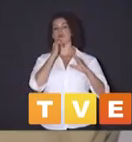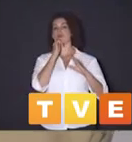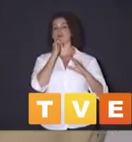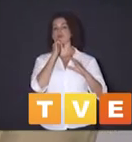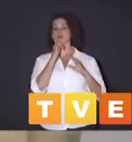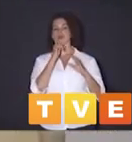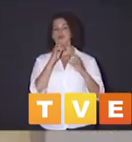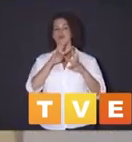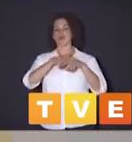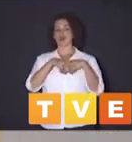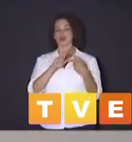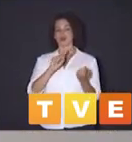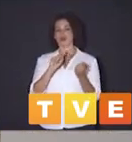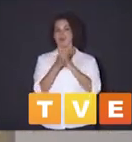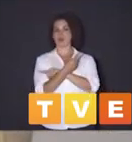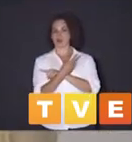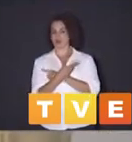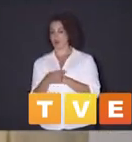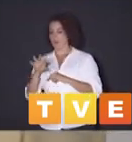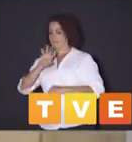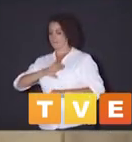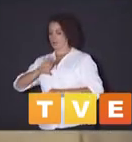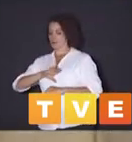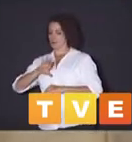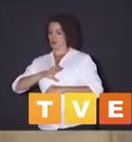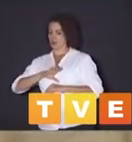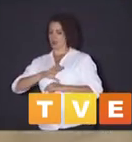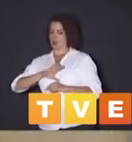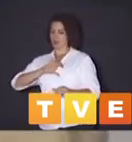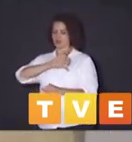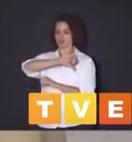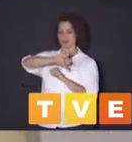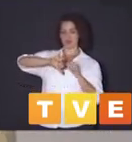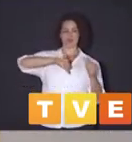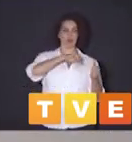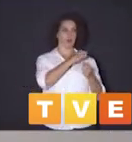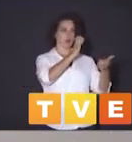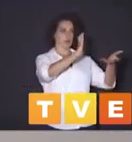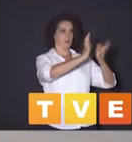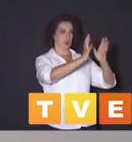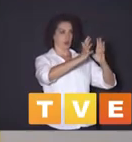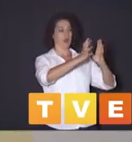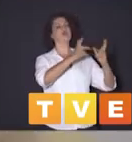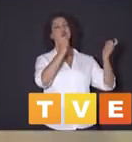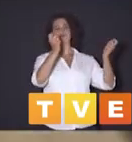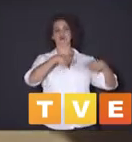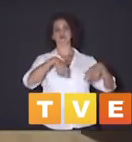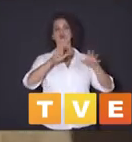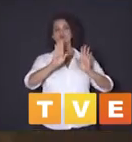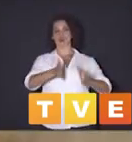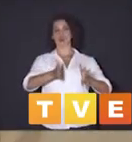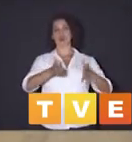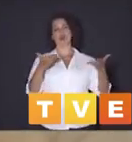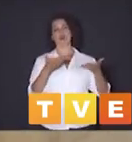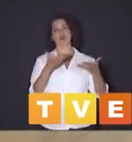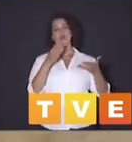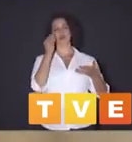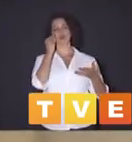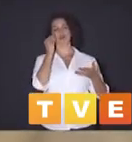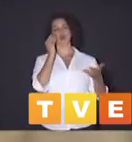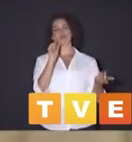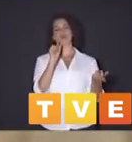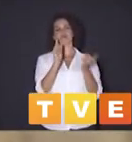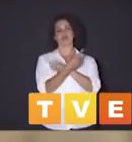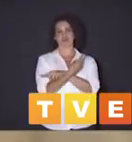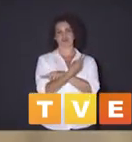assim a tradução do português para a língua de sinais a gente já consegue fazer o caminho inverso tá bom então em linhas gerais